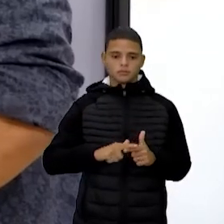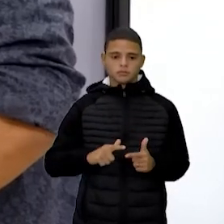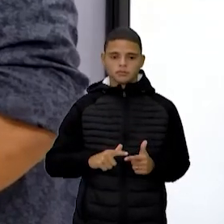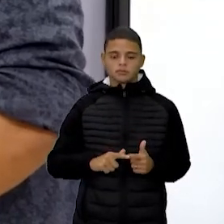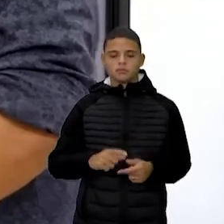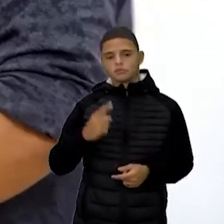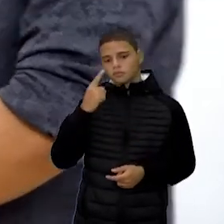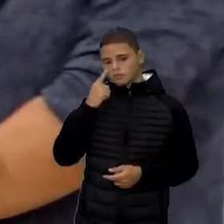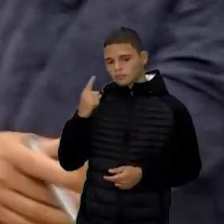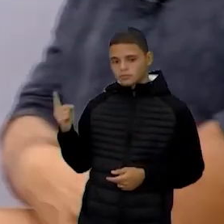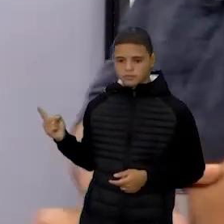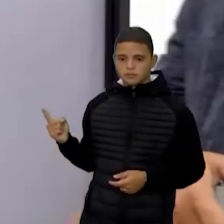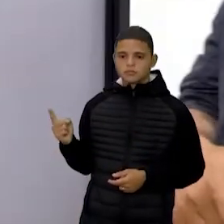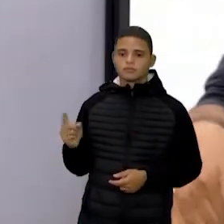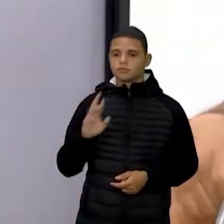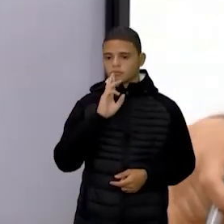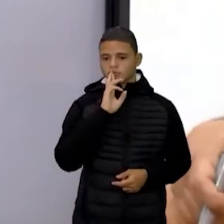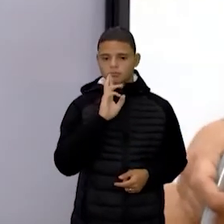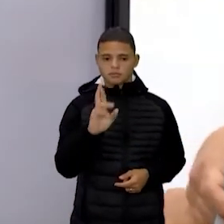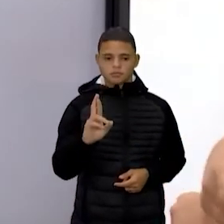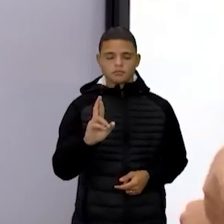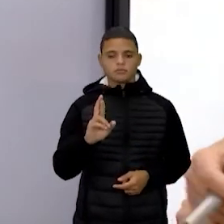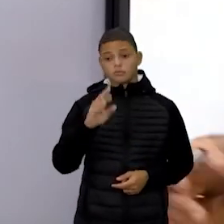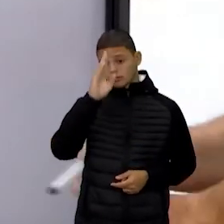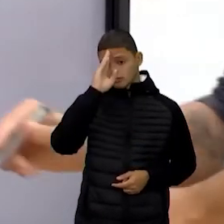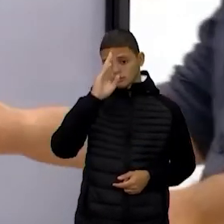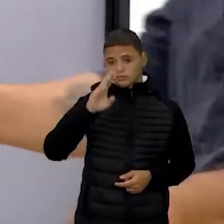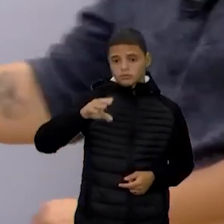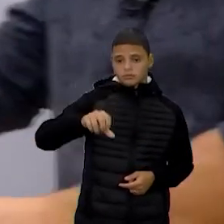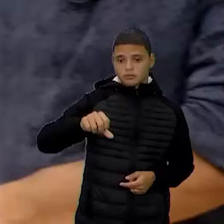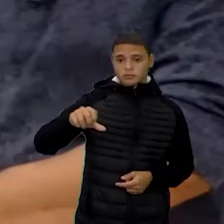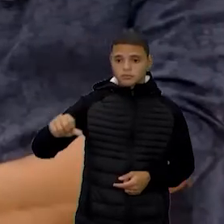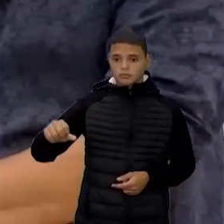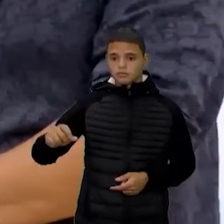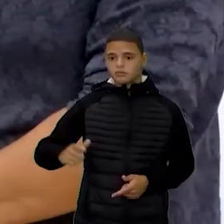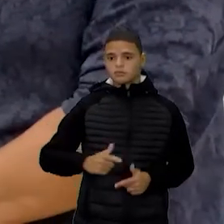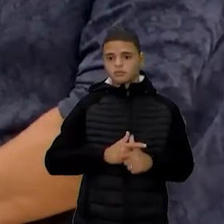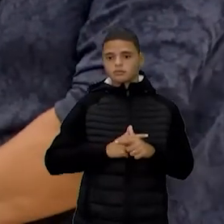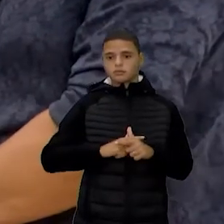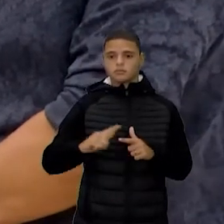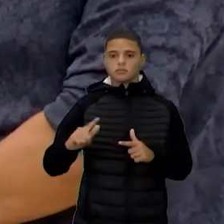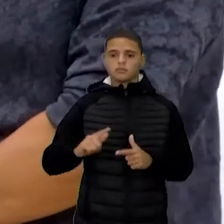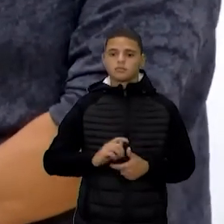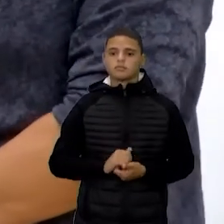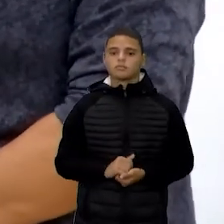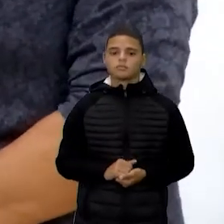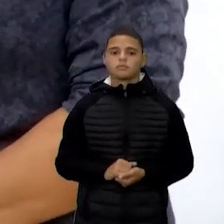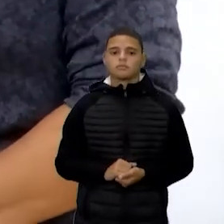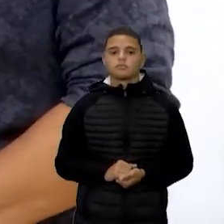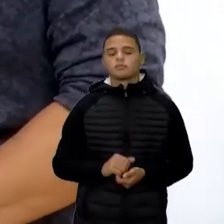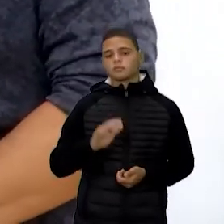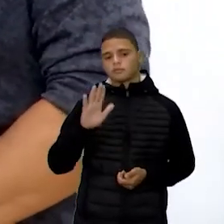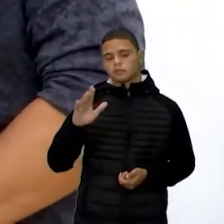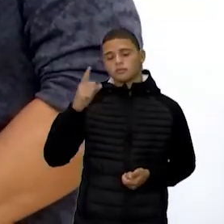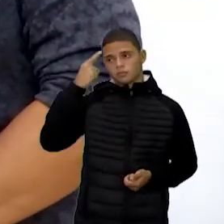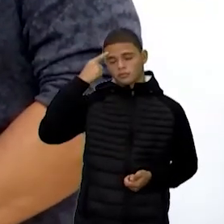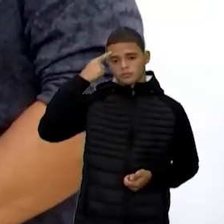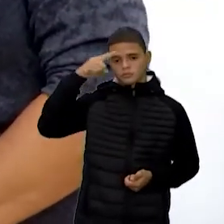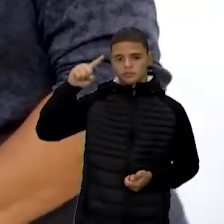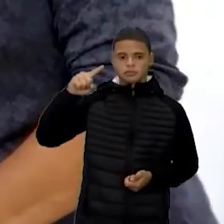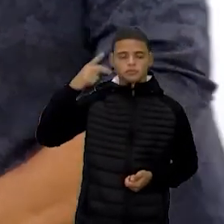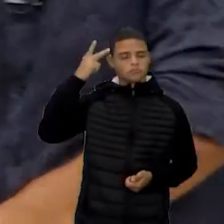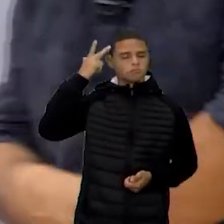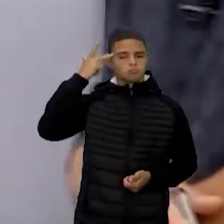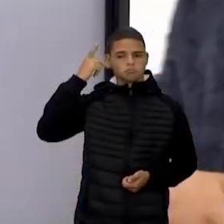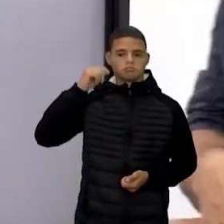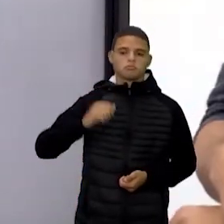apresentado direto, como se o 99 estivesse passando dividindo aqui, tá vendo? Mas o que foi feito, na verdade, foi a ideia do termo regular,